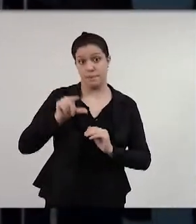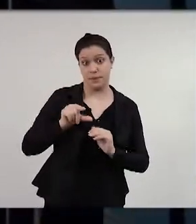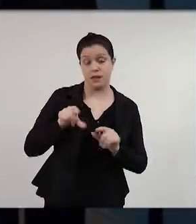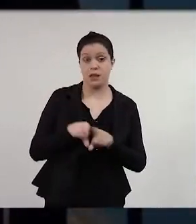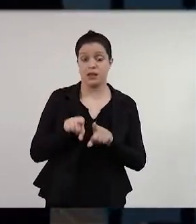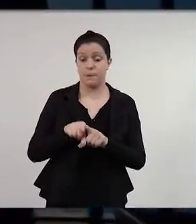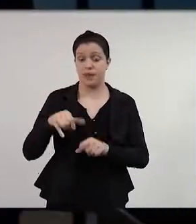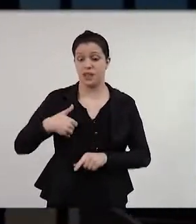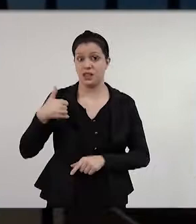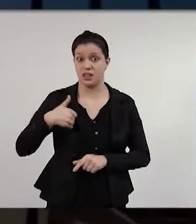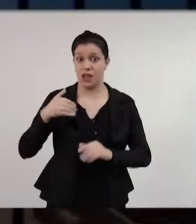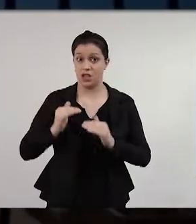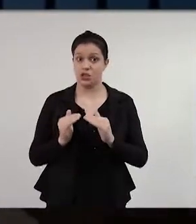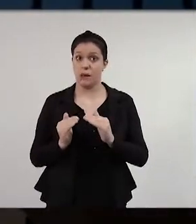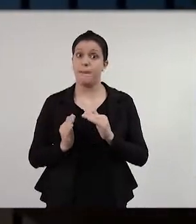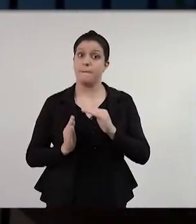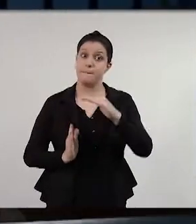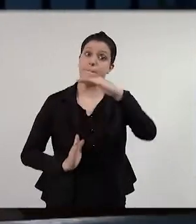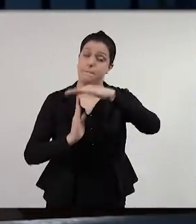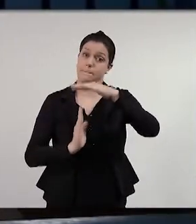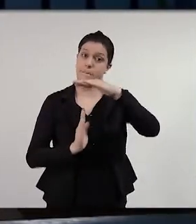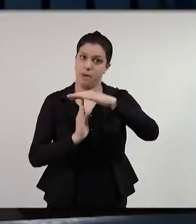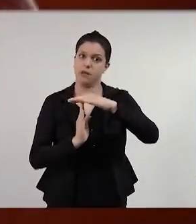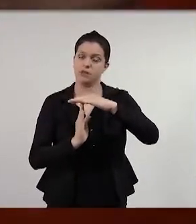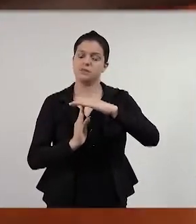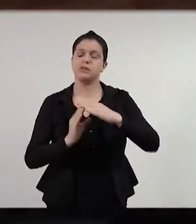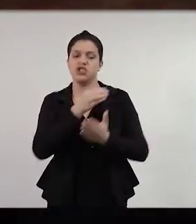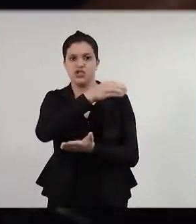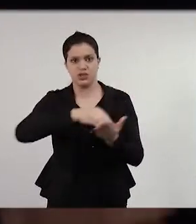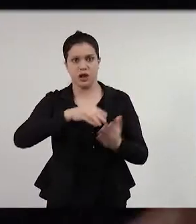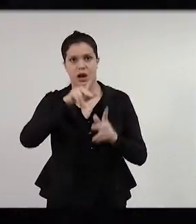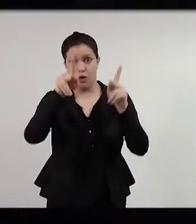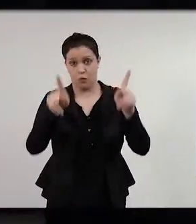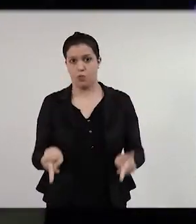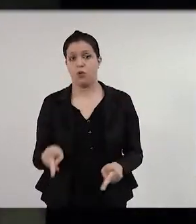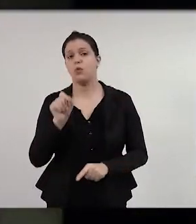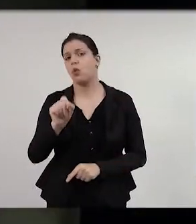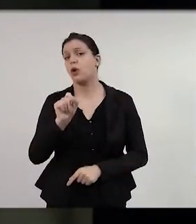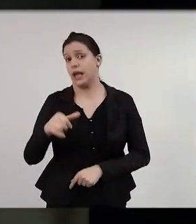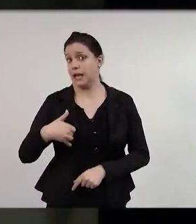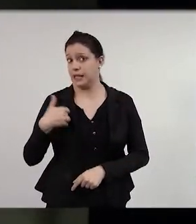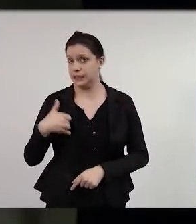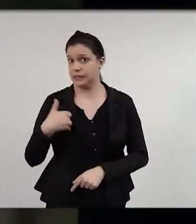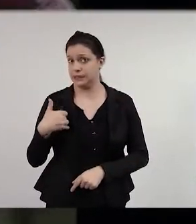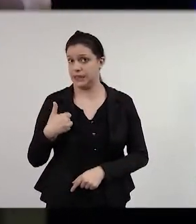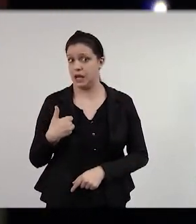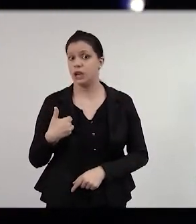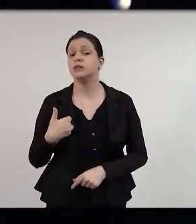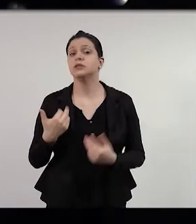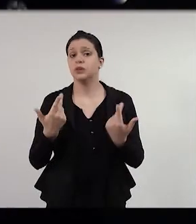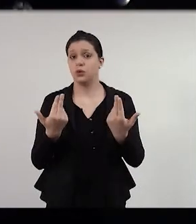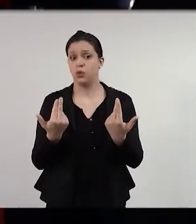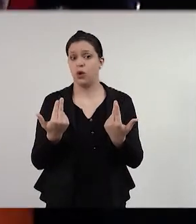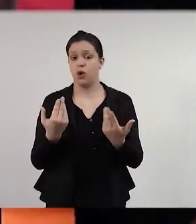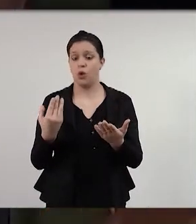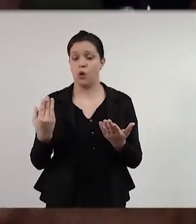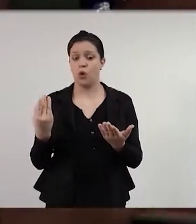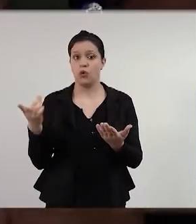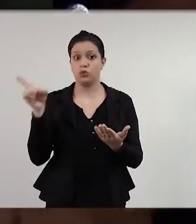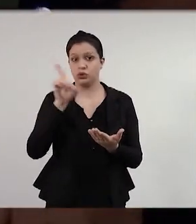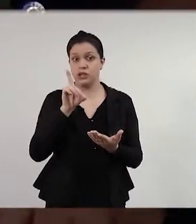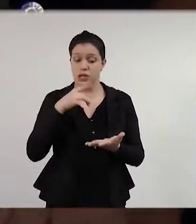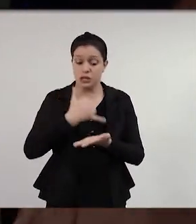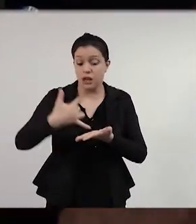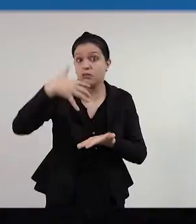e máxima para investidura em cargo público. De acordo com o novo texto, fica valendo a idade do candidato conforme a data